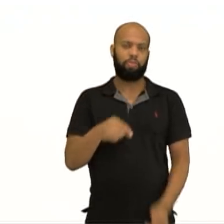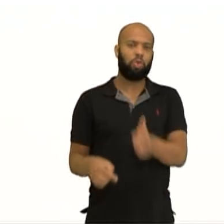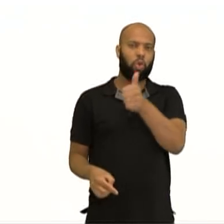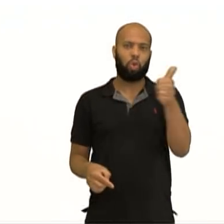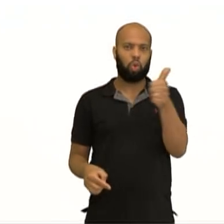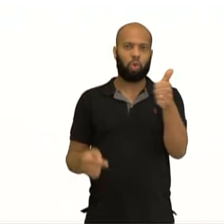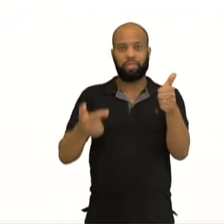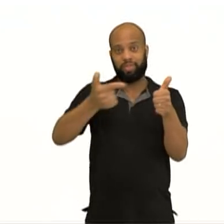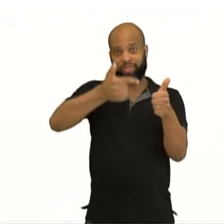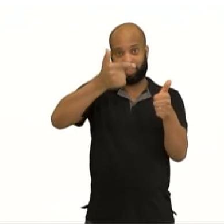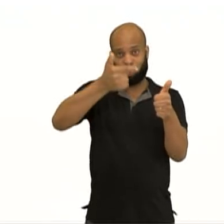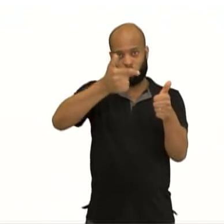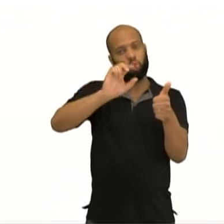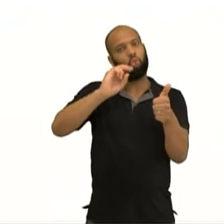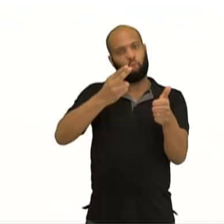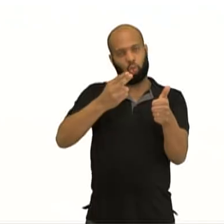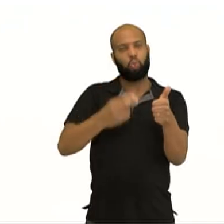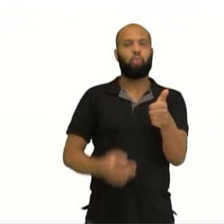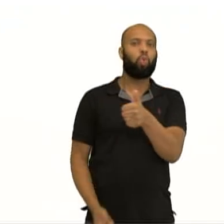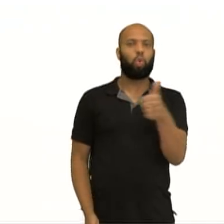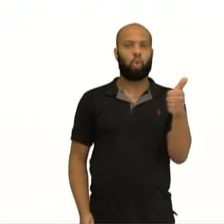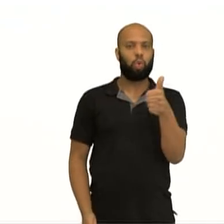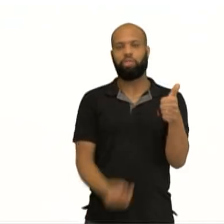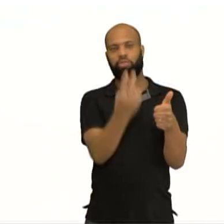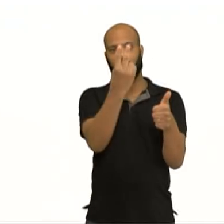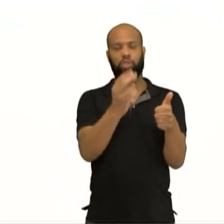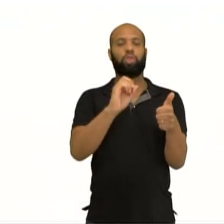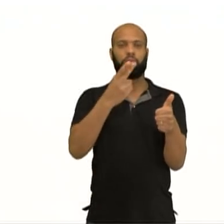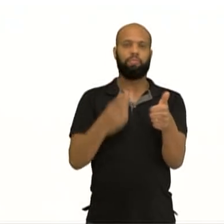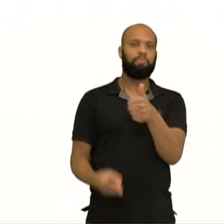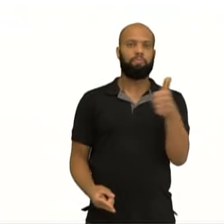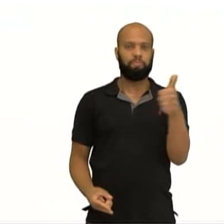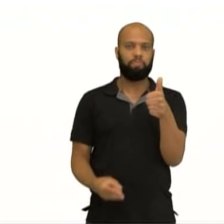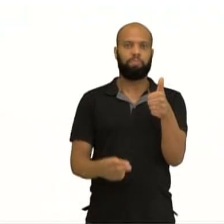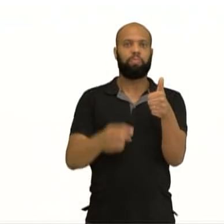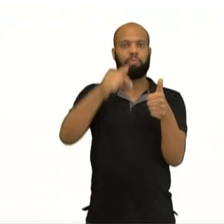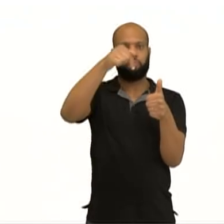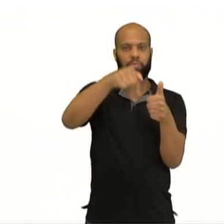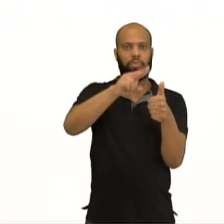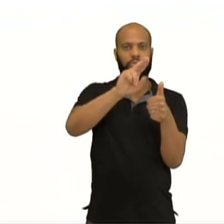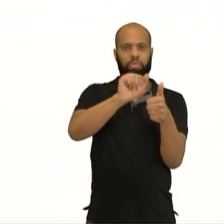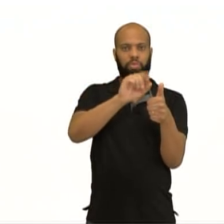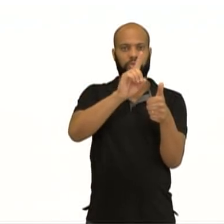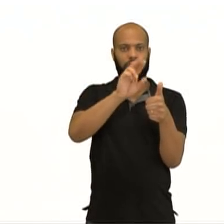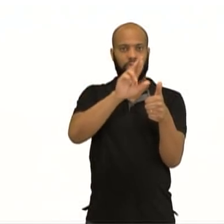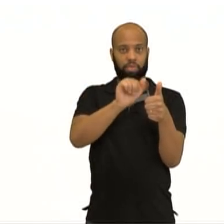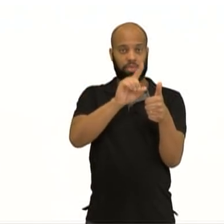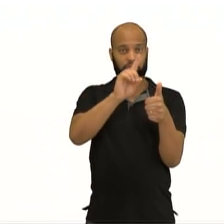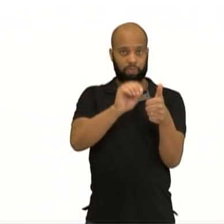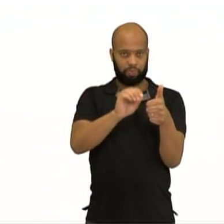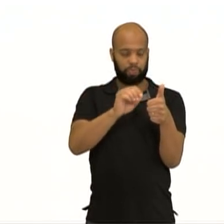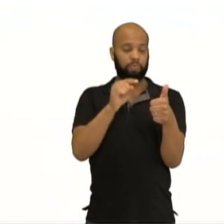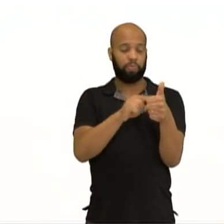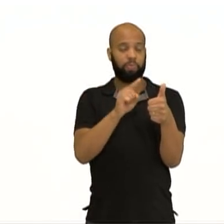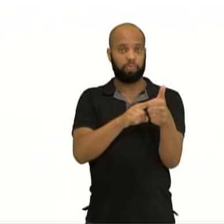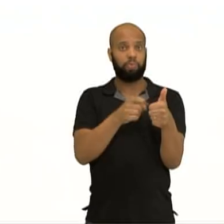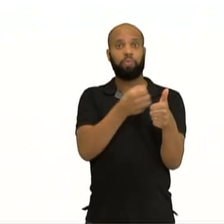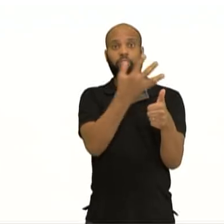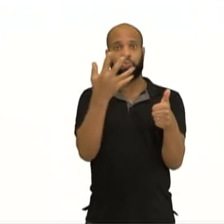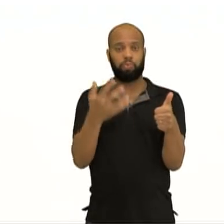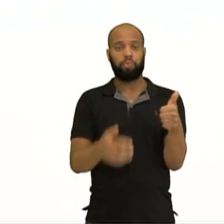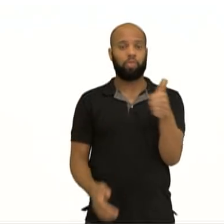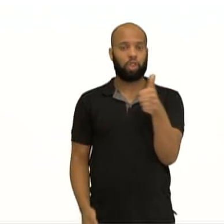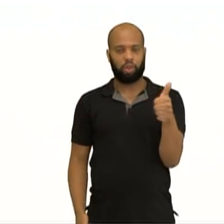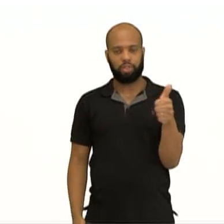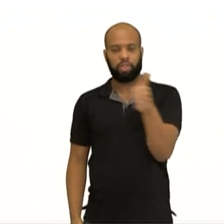11 elevado a 2. Base é o fator que se repete e o expoente, quantas vezes eu vou repetir? 11